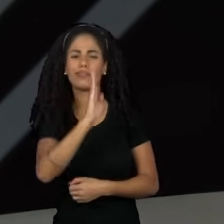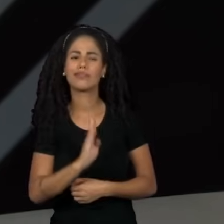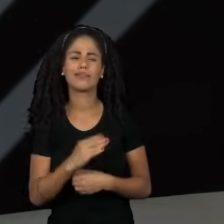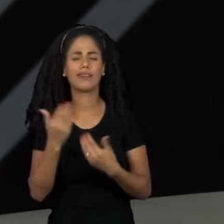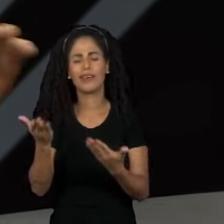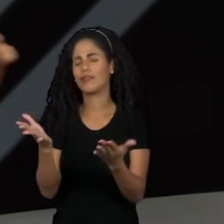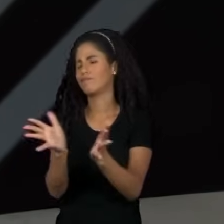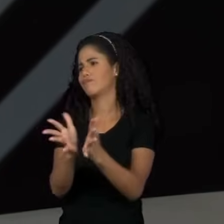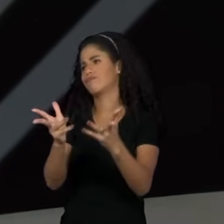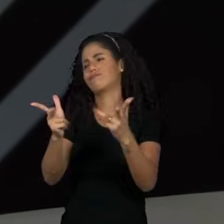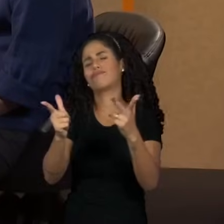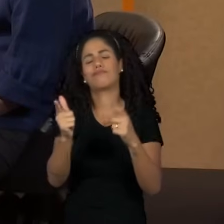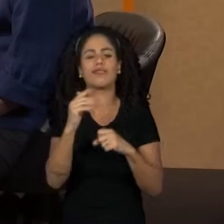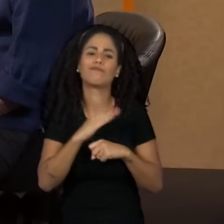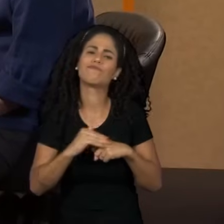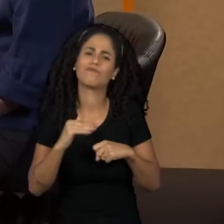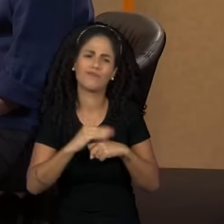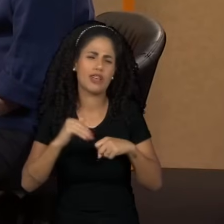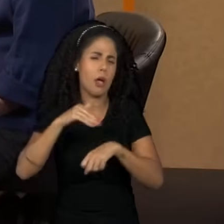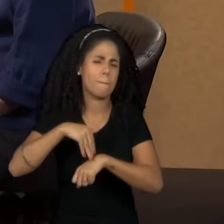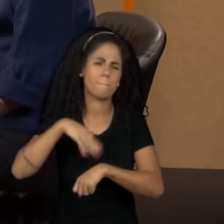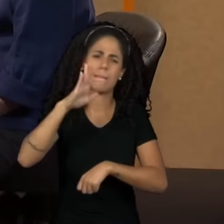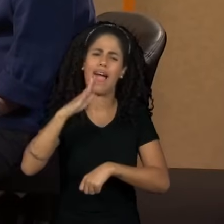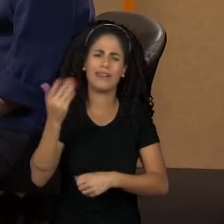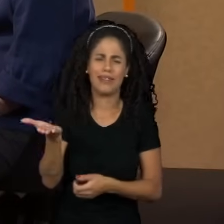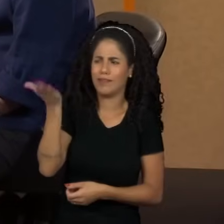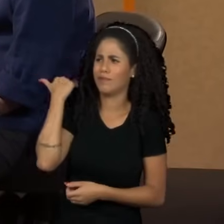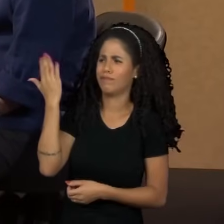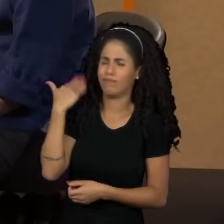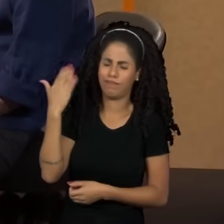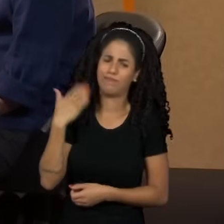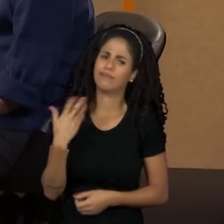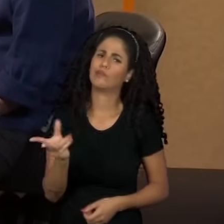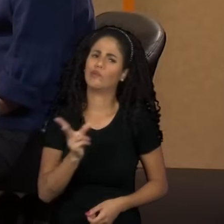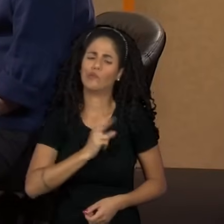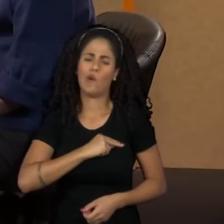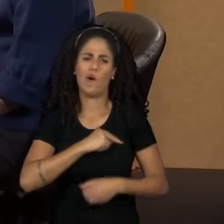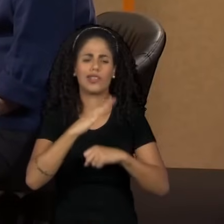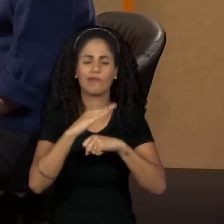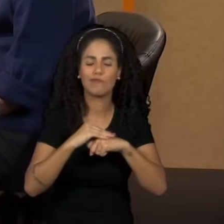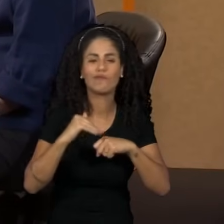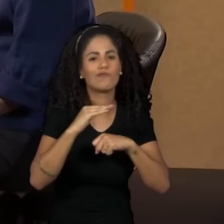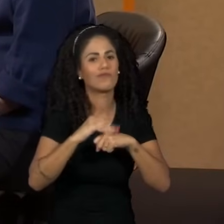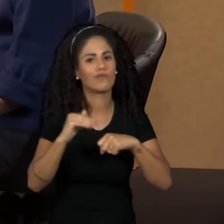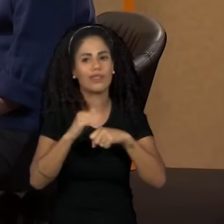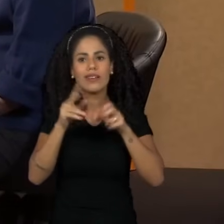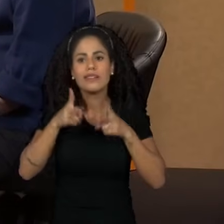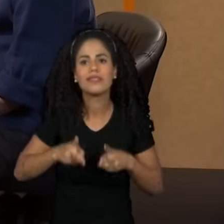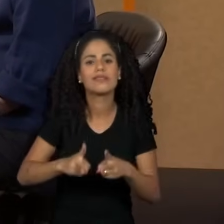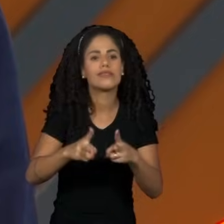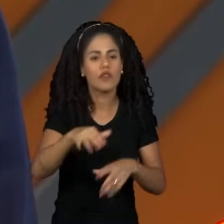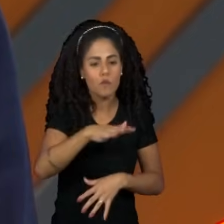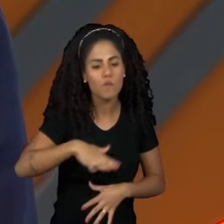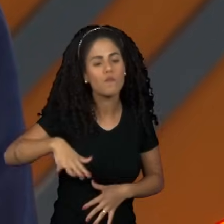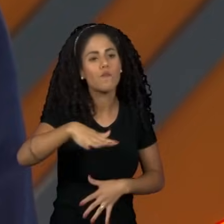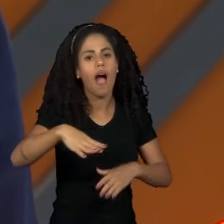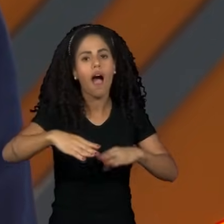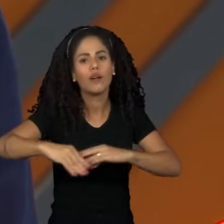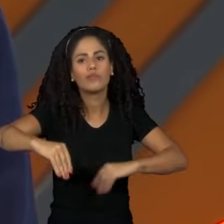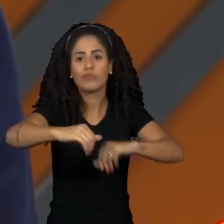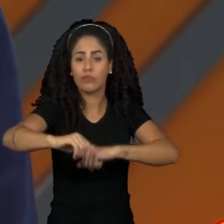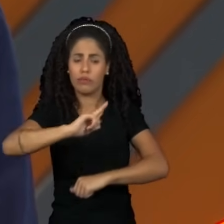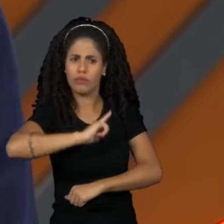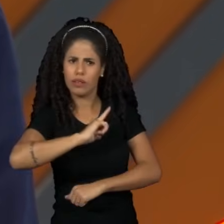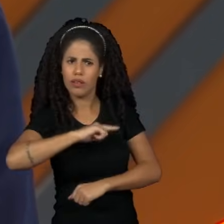O Brasil é um país generoso. Naquele tempo, contratante que me ofereceu uma terra e ele me disse,